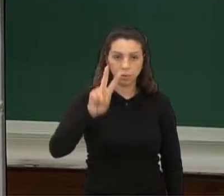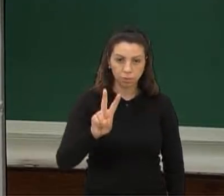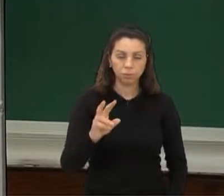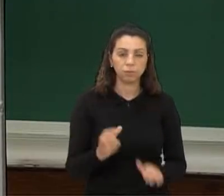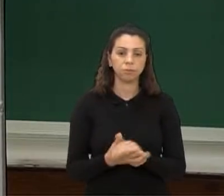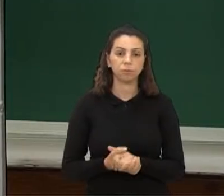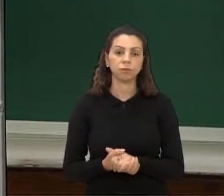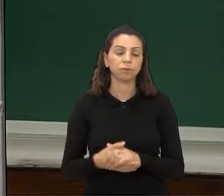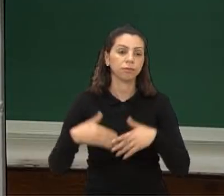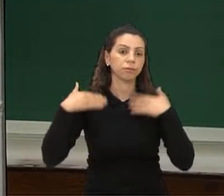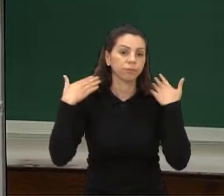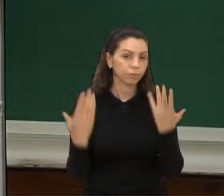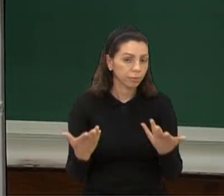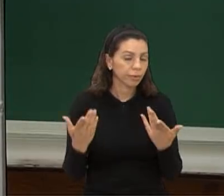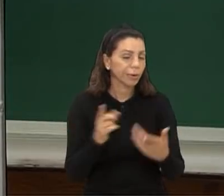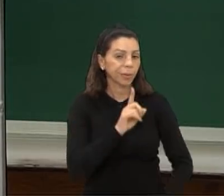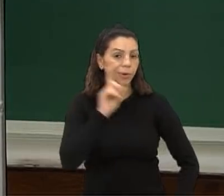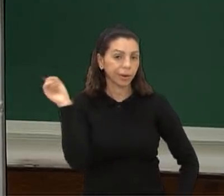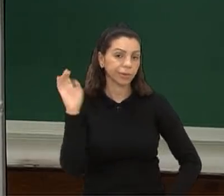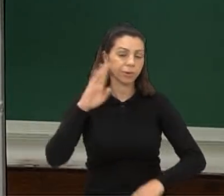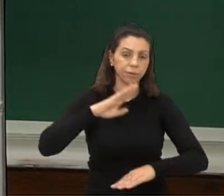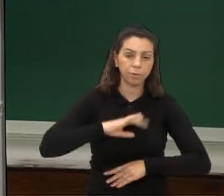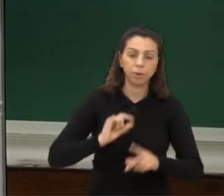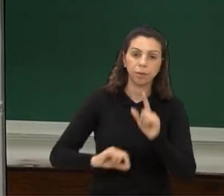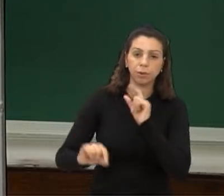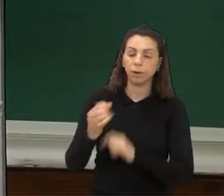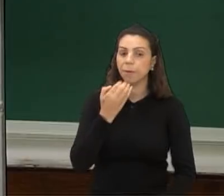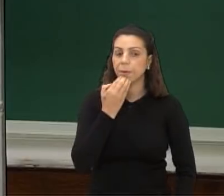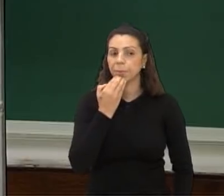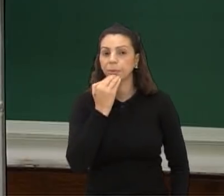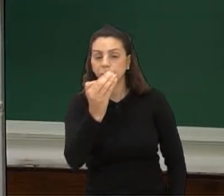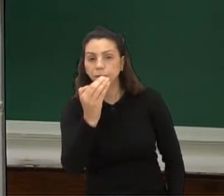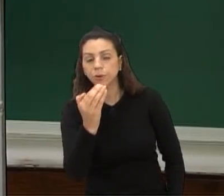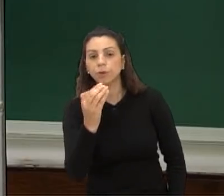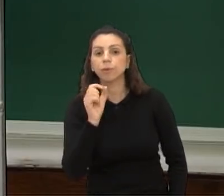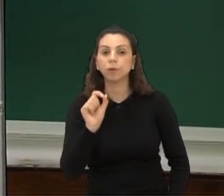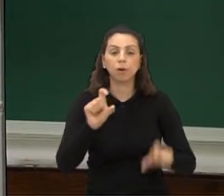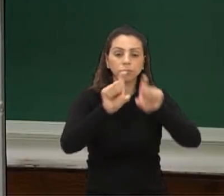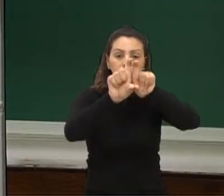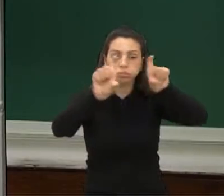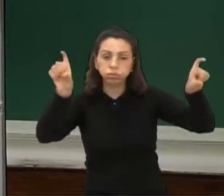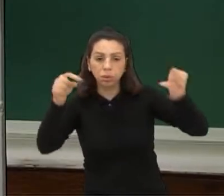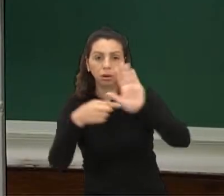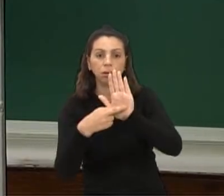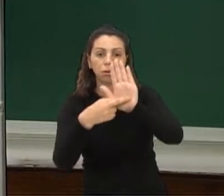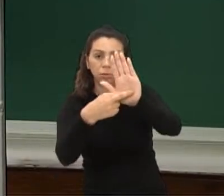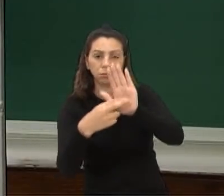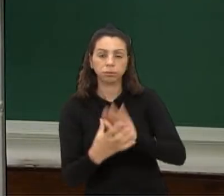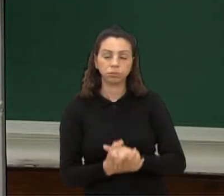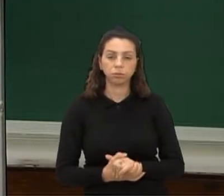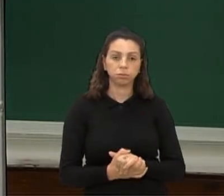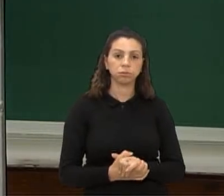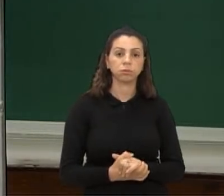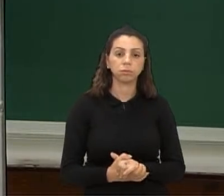R$3.762. Então, eu somei liquidificador mais fogão mais geladeira, que vai dar